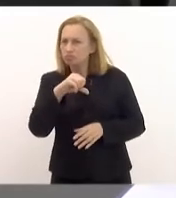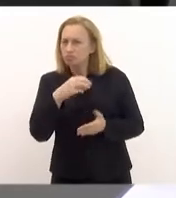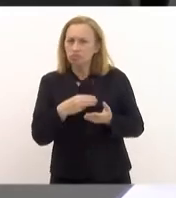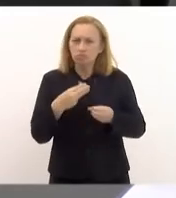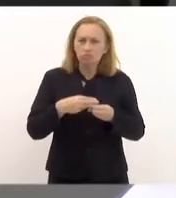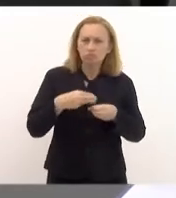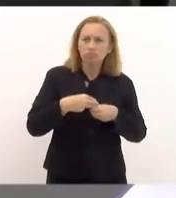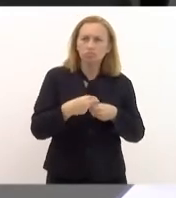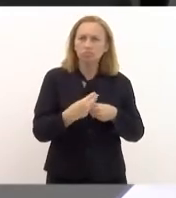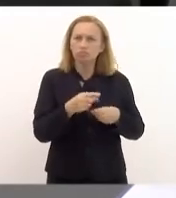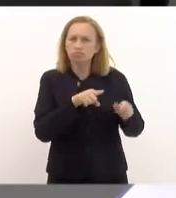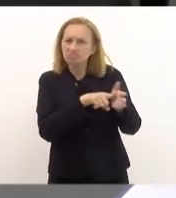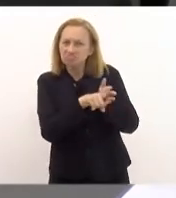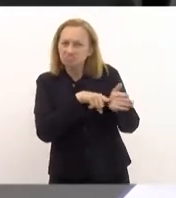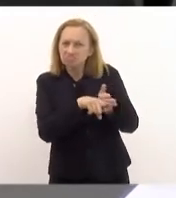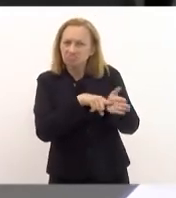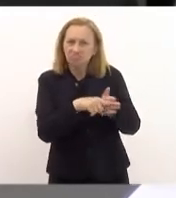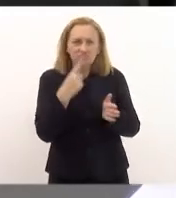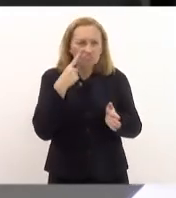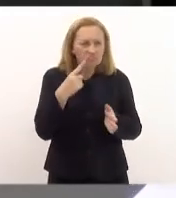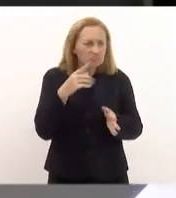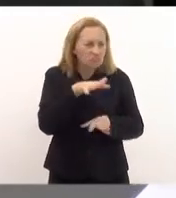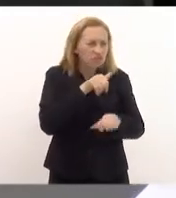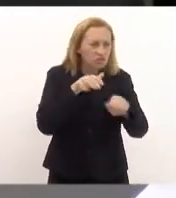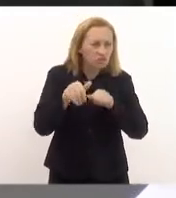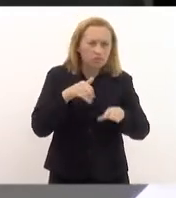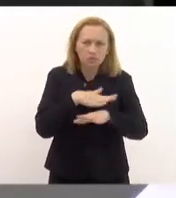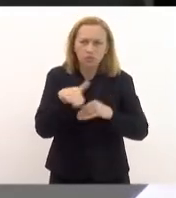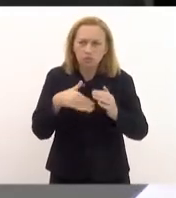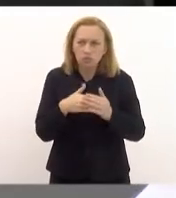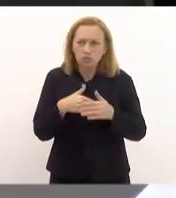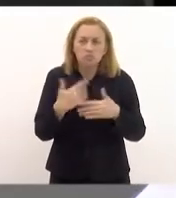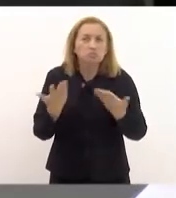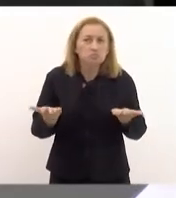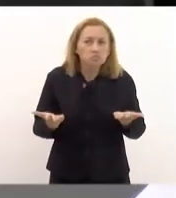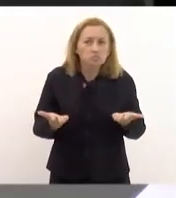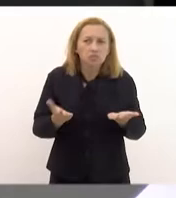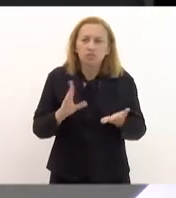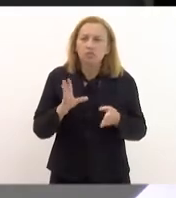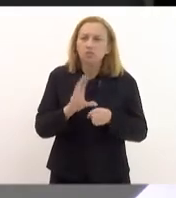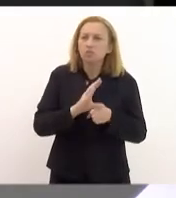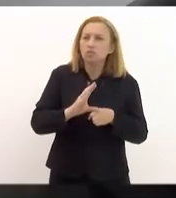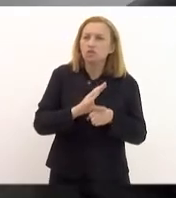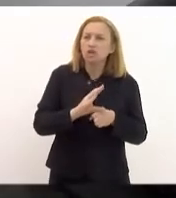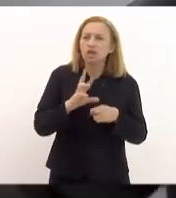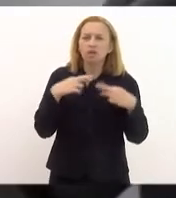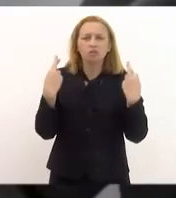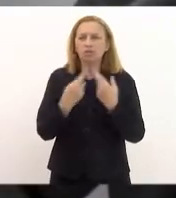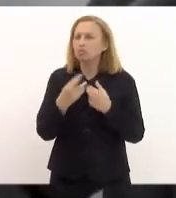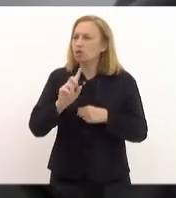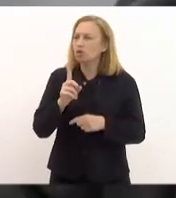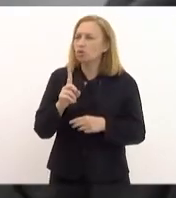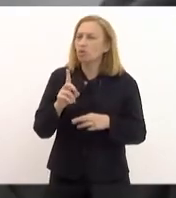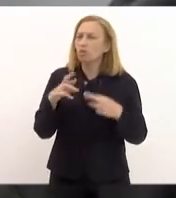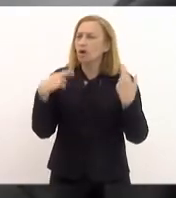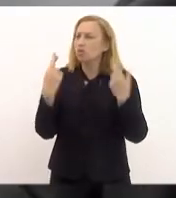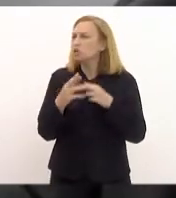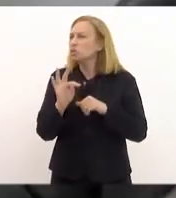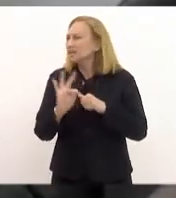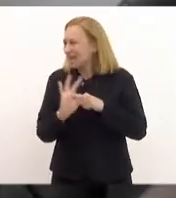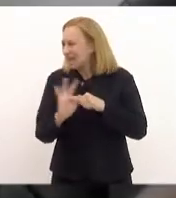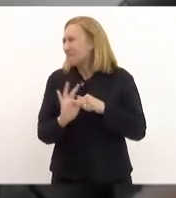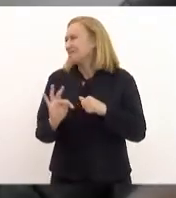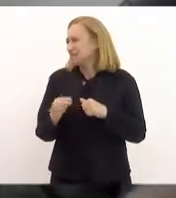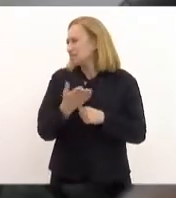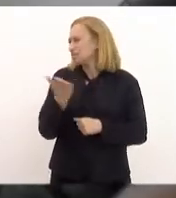analisa, não vamos chamar todos, vamos chamar só os envolvidos mesmo. Eu nem estou falando da reunião do Conselho Deliberativo, não. Foi uma reunião técnica. Técnica. É